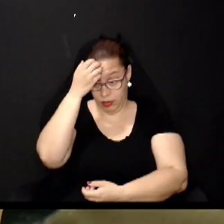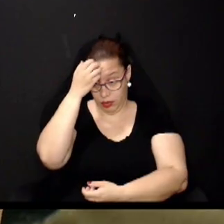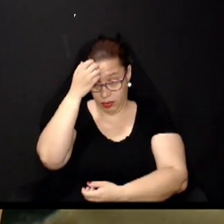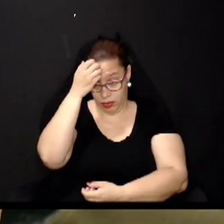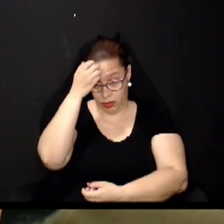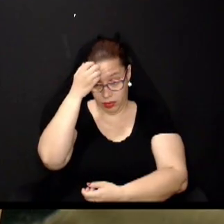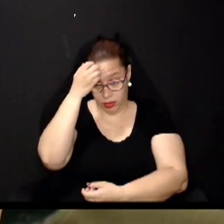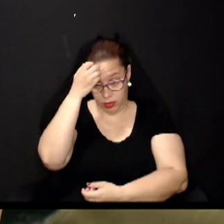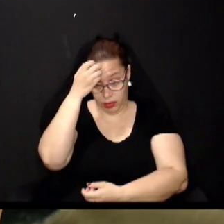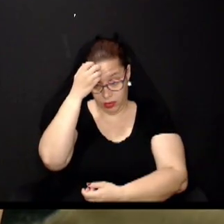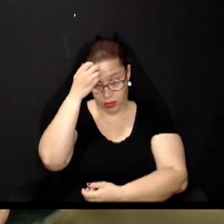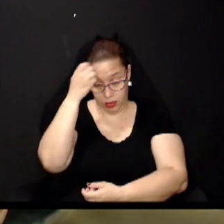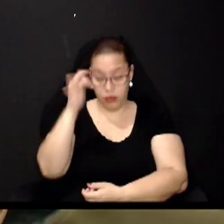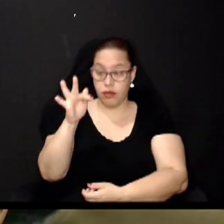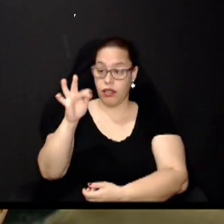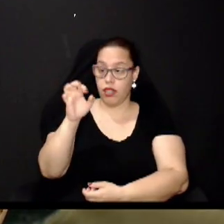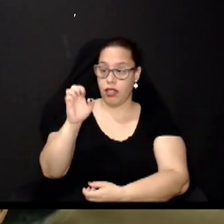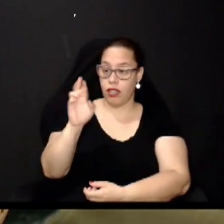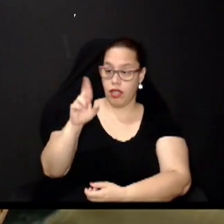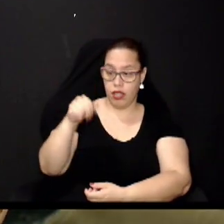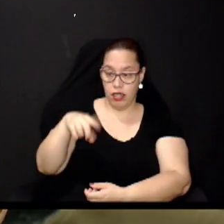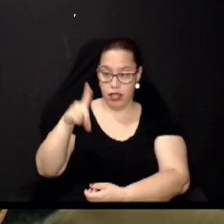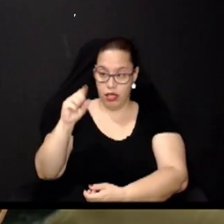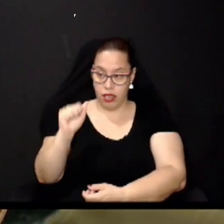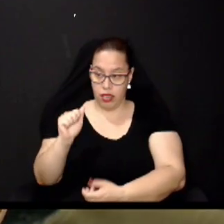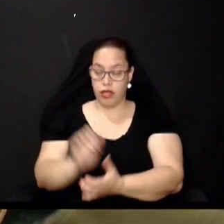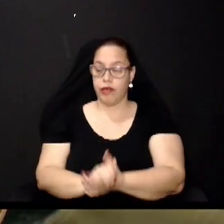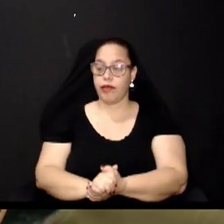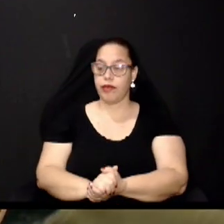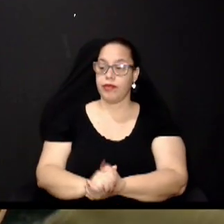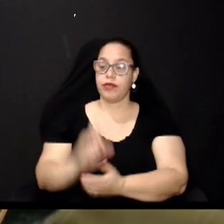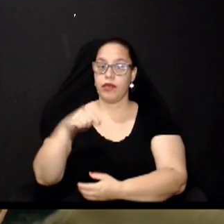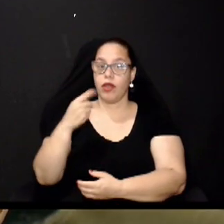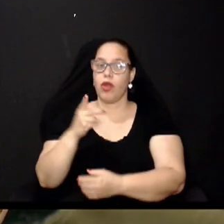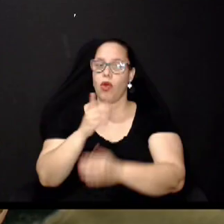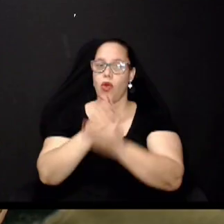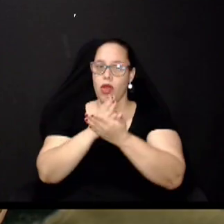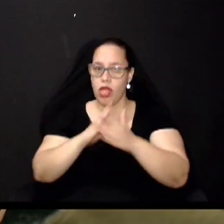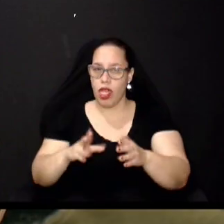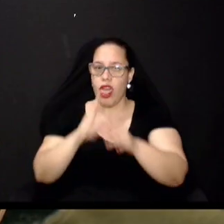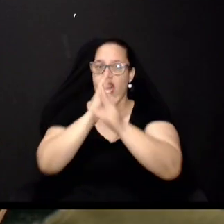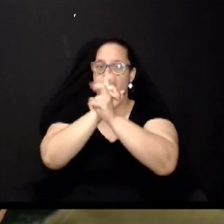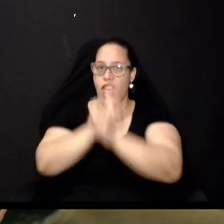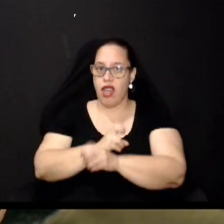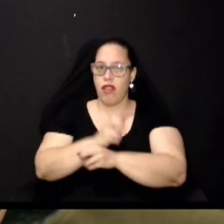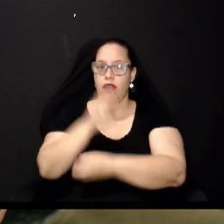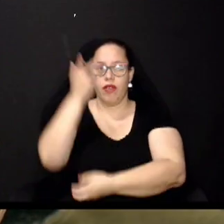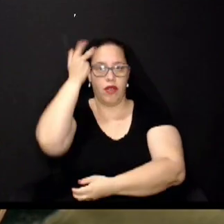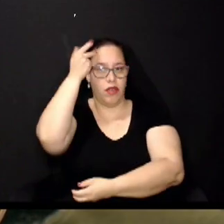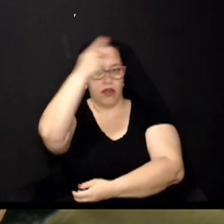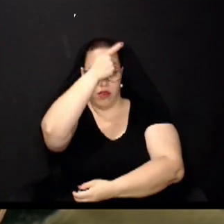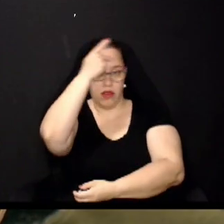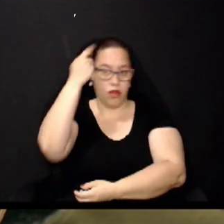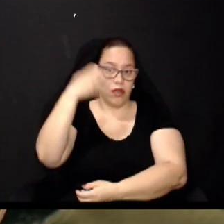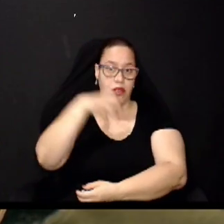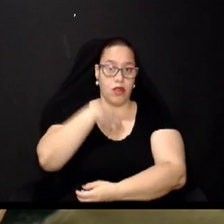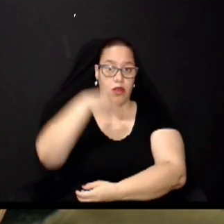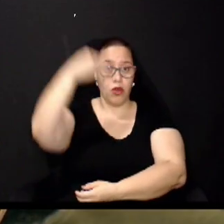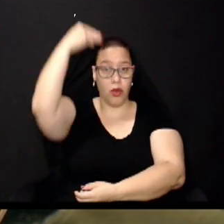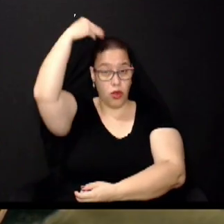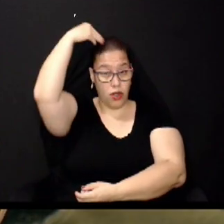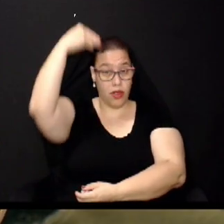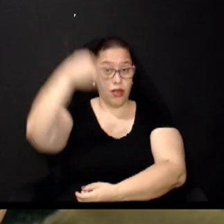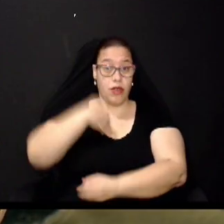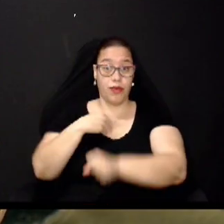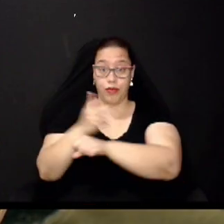lá, Fernanda Dias, Jardim Chapadão. Depois de um término tóxico, é comum a pessoa sentir culpa por buscar uma vida